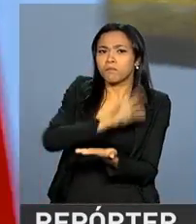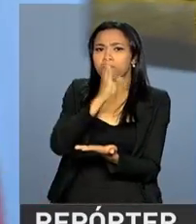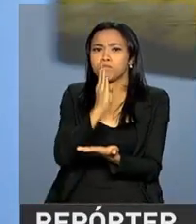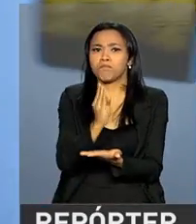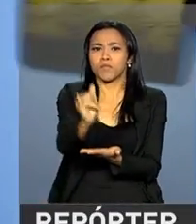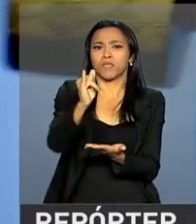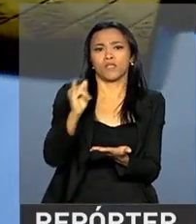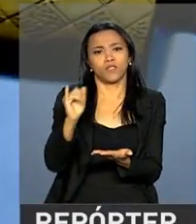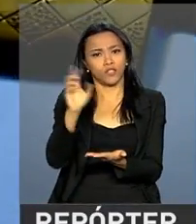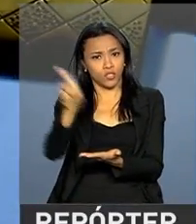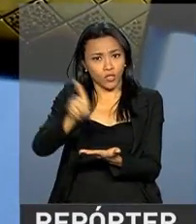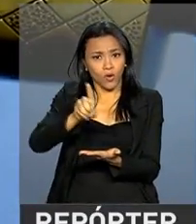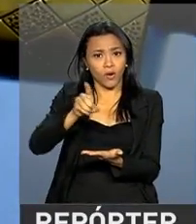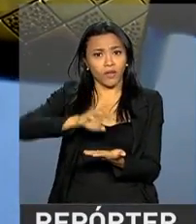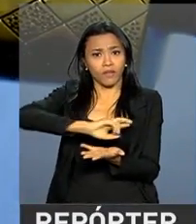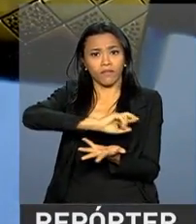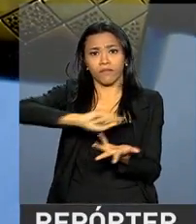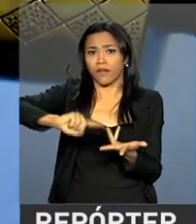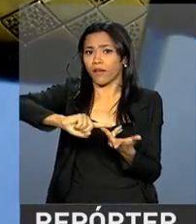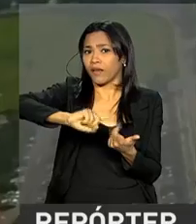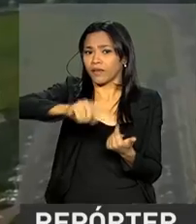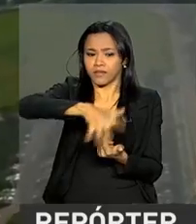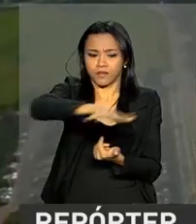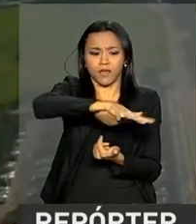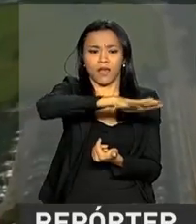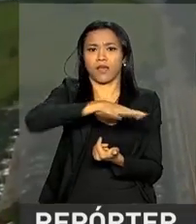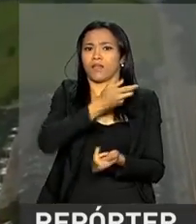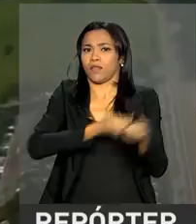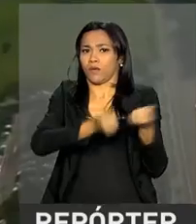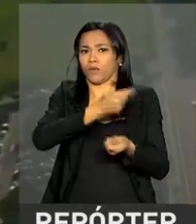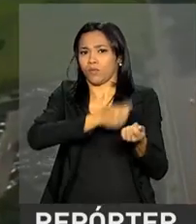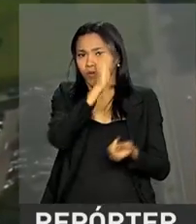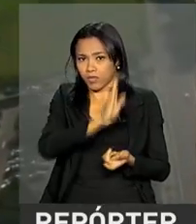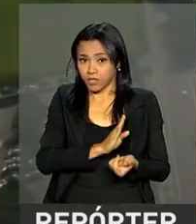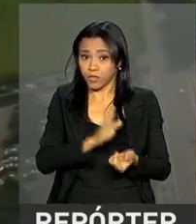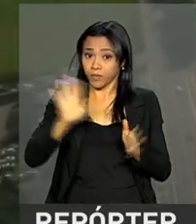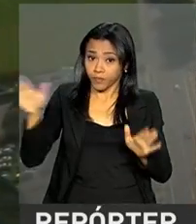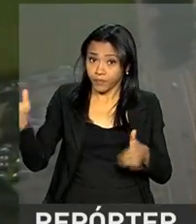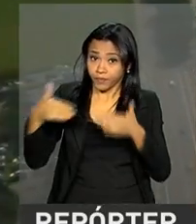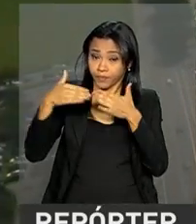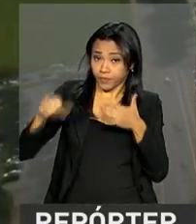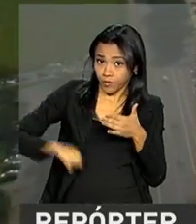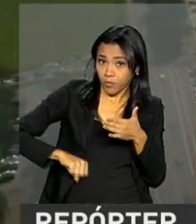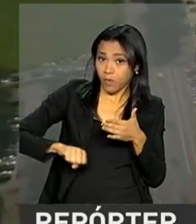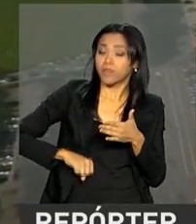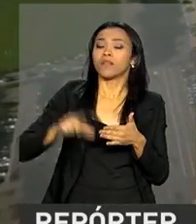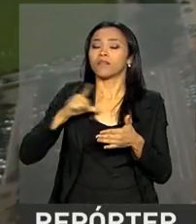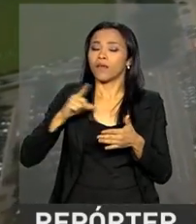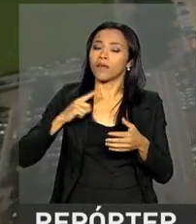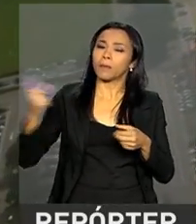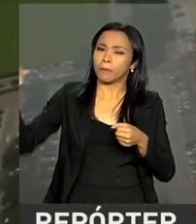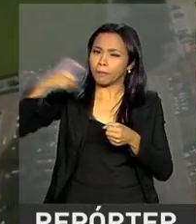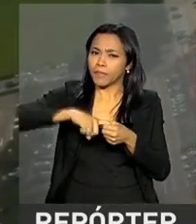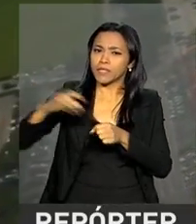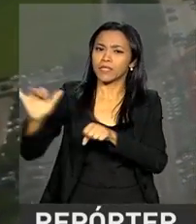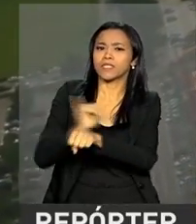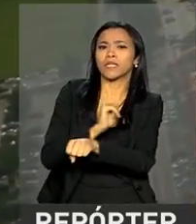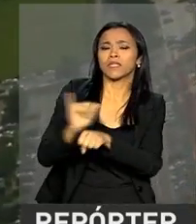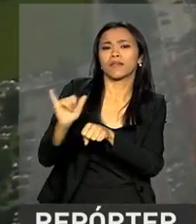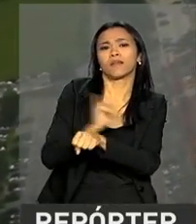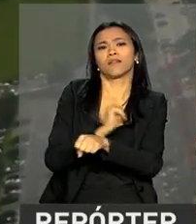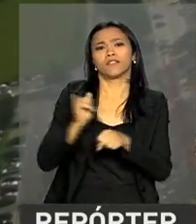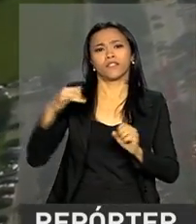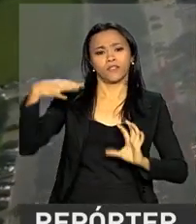em vários setores da economia brasileira na diplomacia os países mantêm uma parceria estratégica em